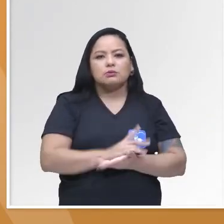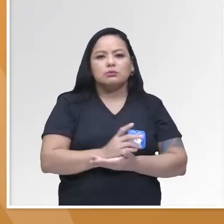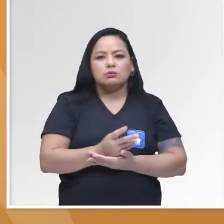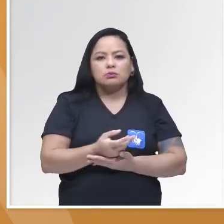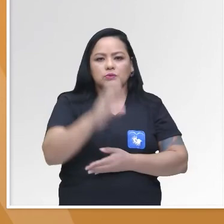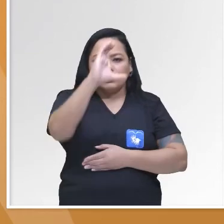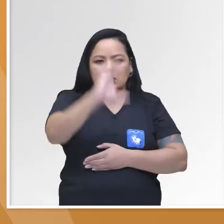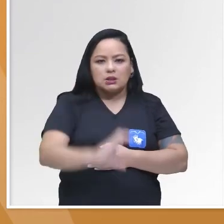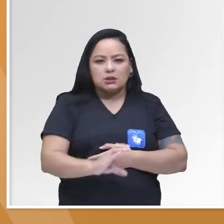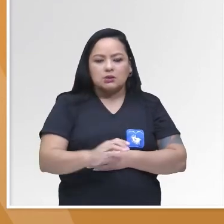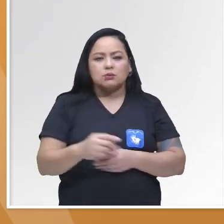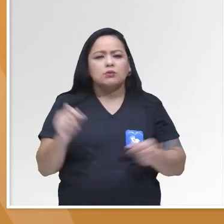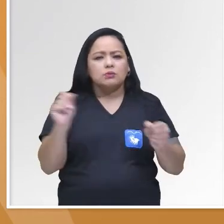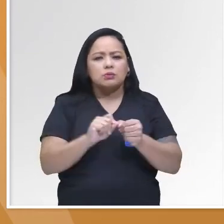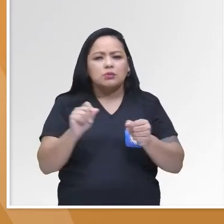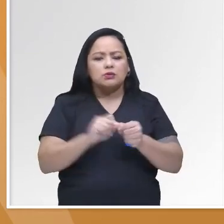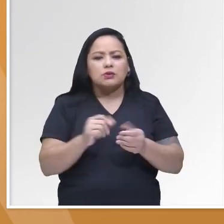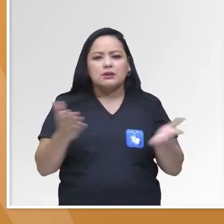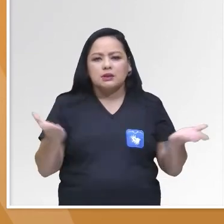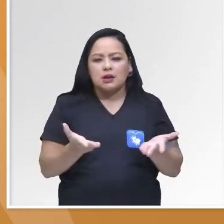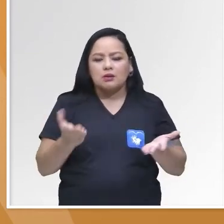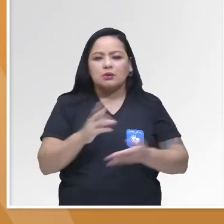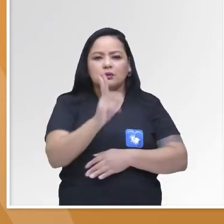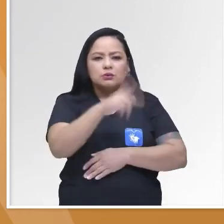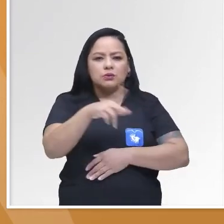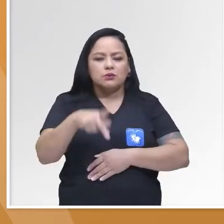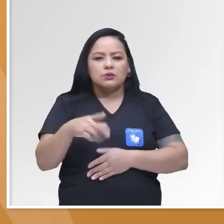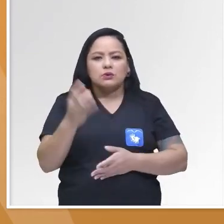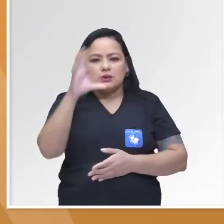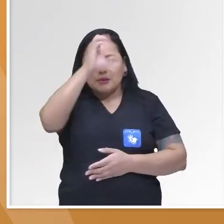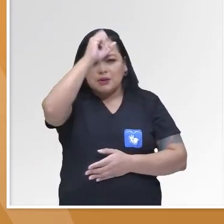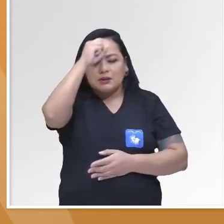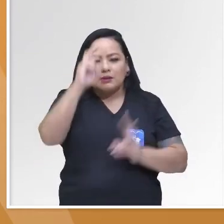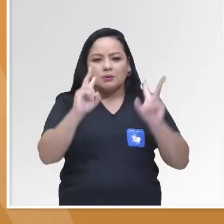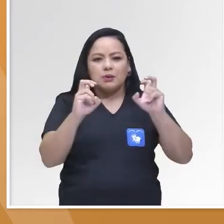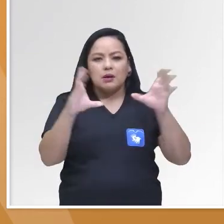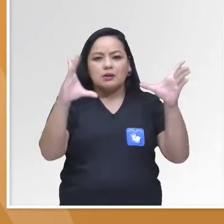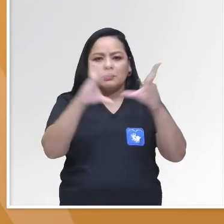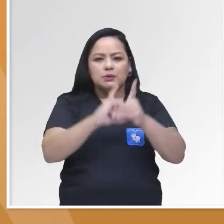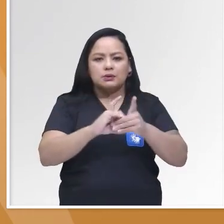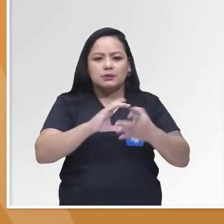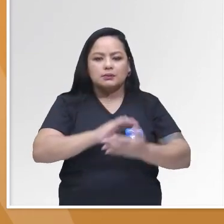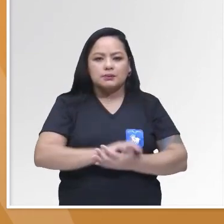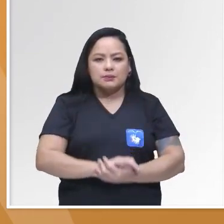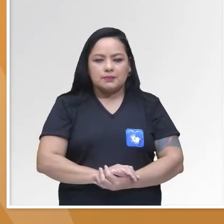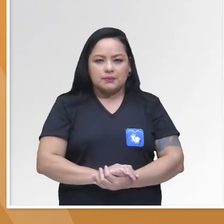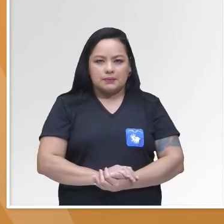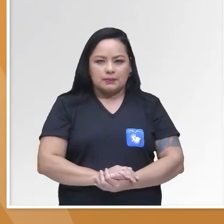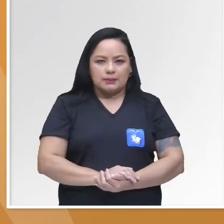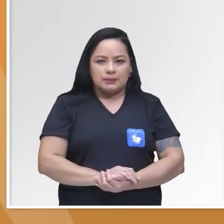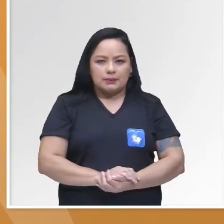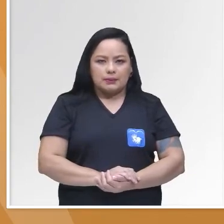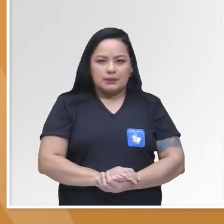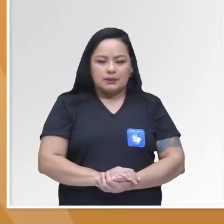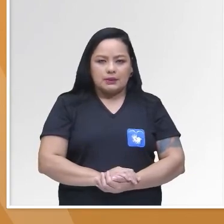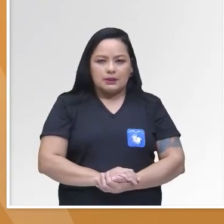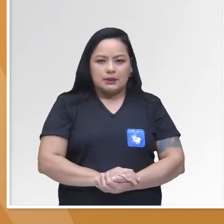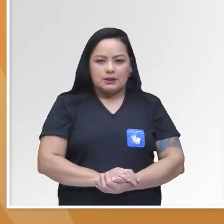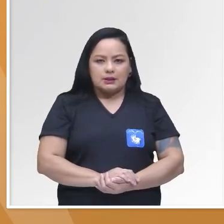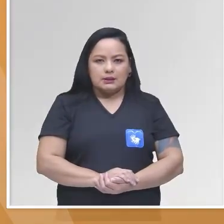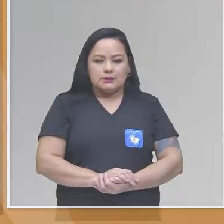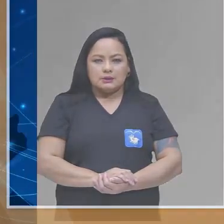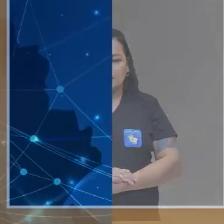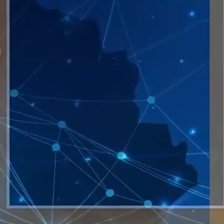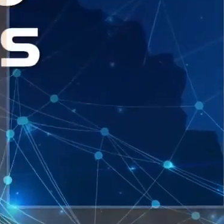o que nós ouvimos dos nossos colegas professores a respeito de democracia.